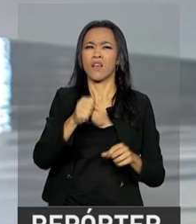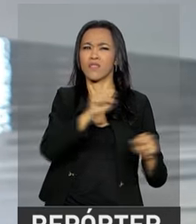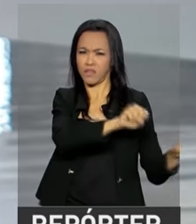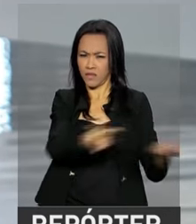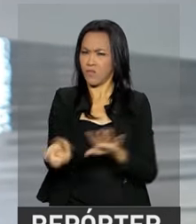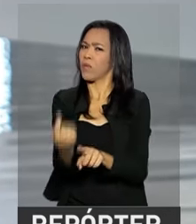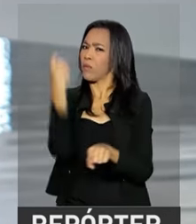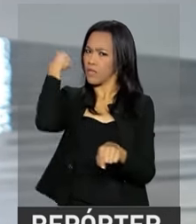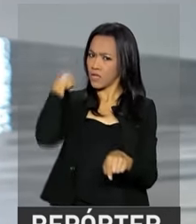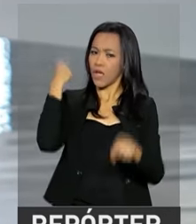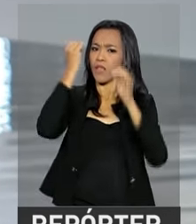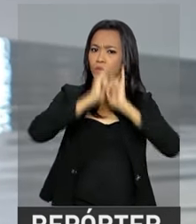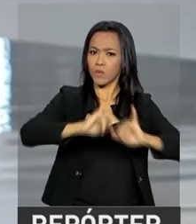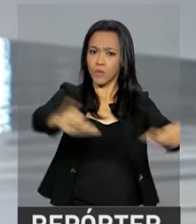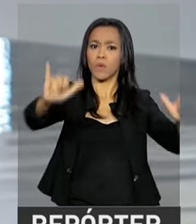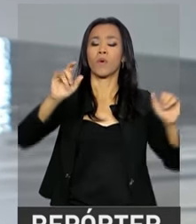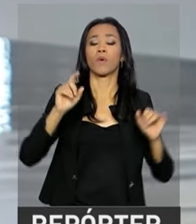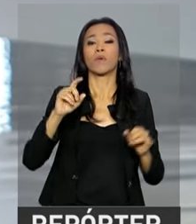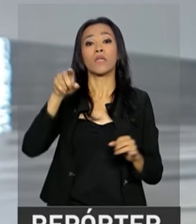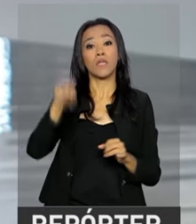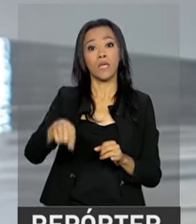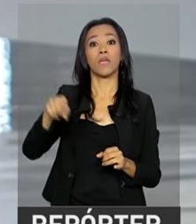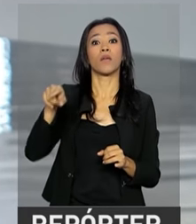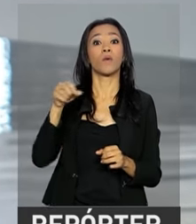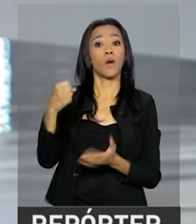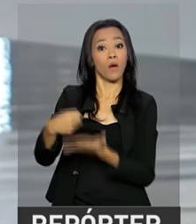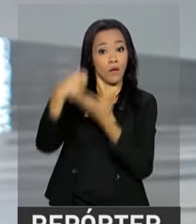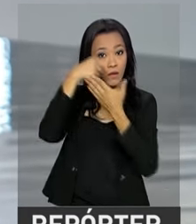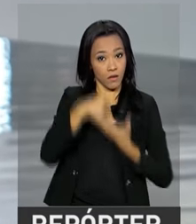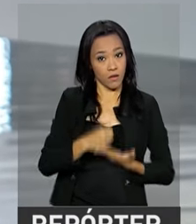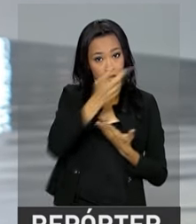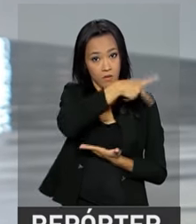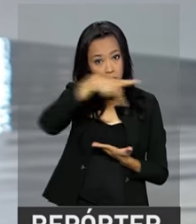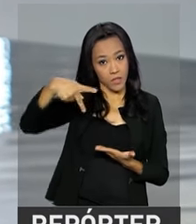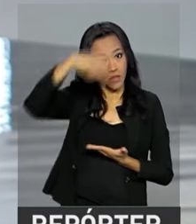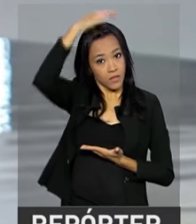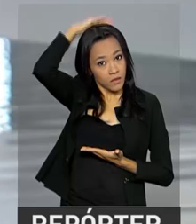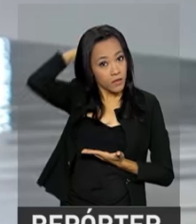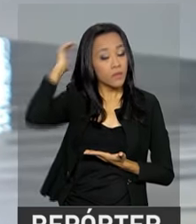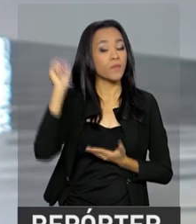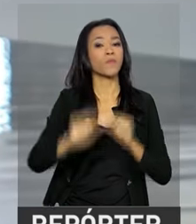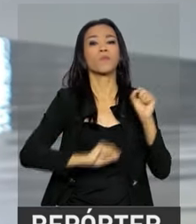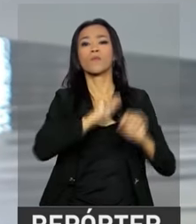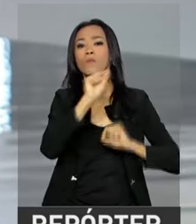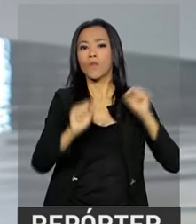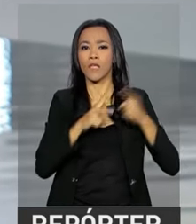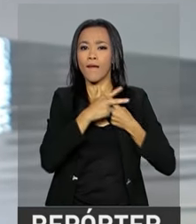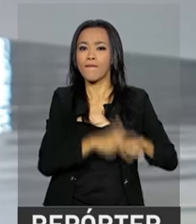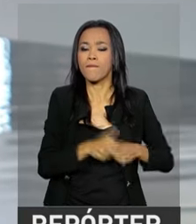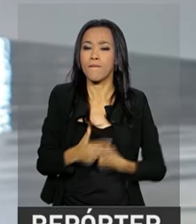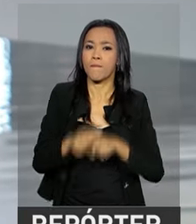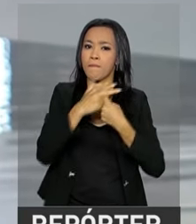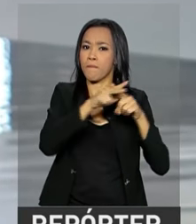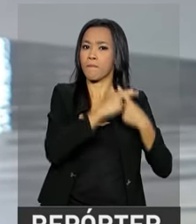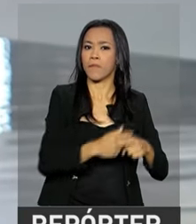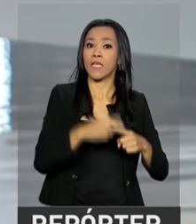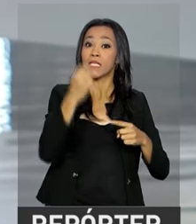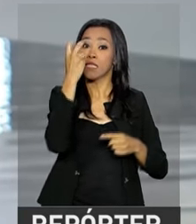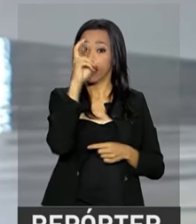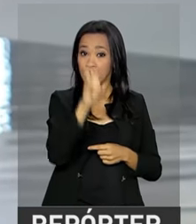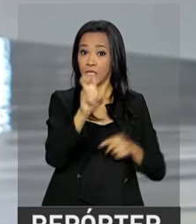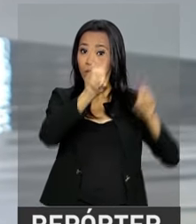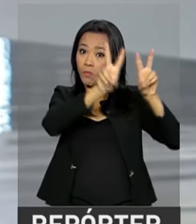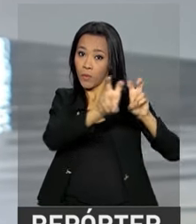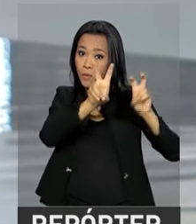com a sua chancela do governo federal com a chancela do presidente da república que está promovendo ajustes em cinco pontos